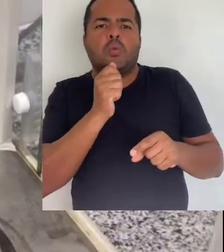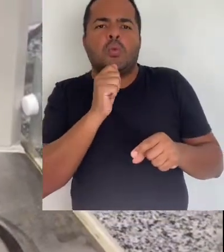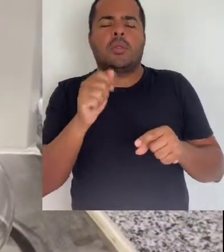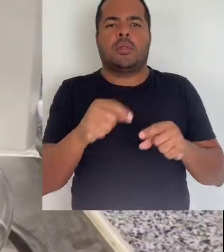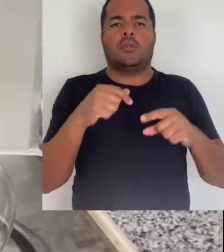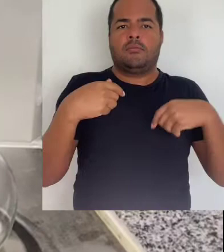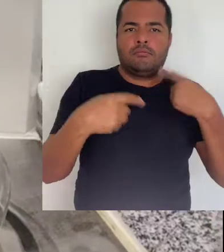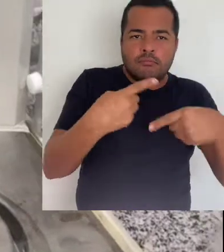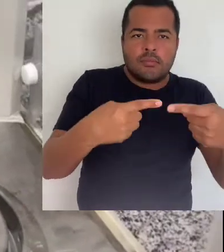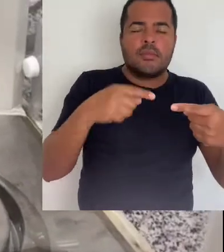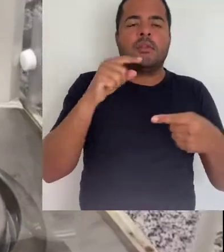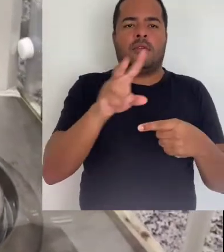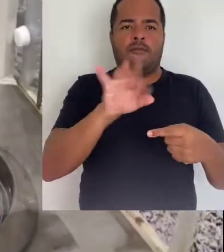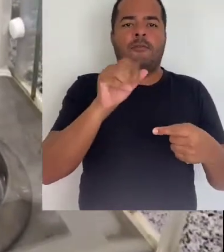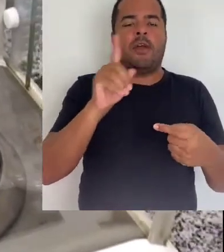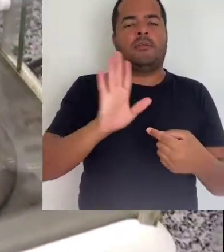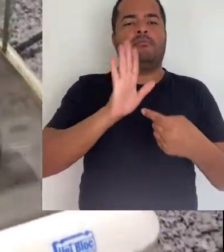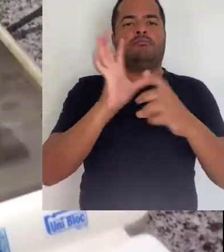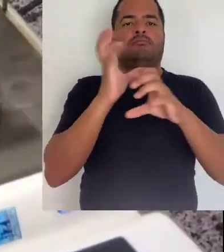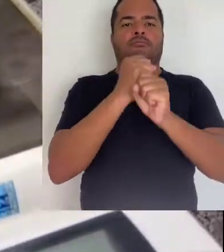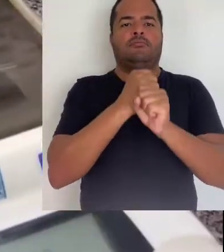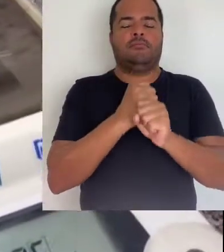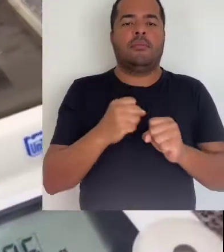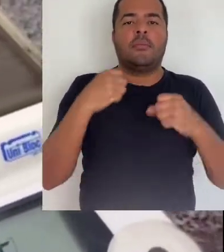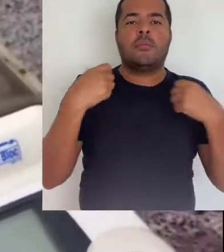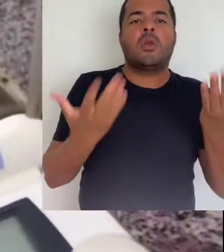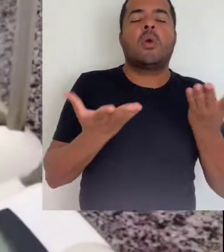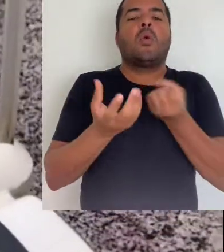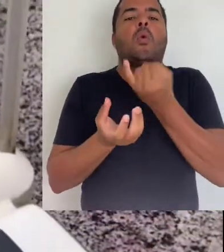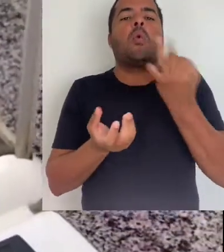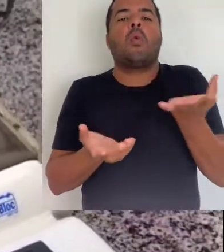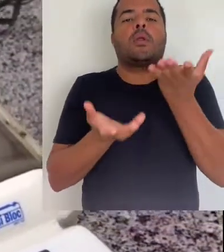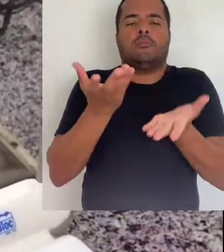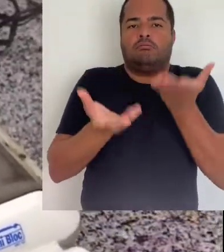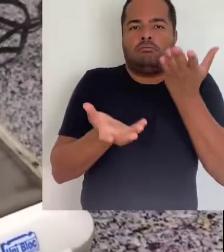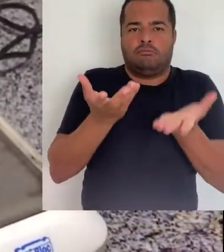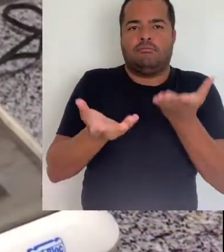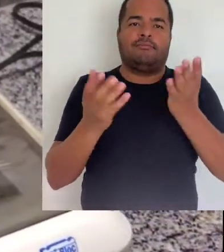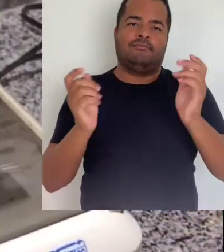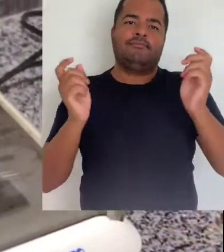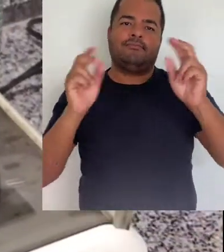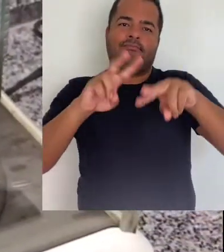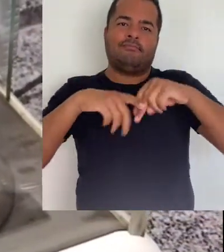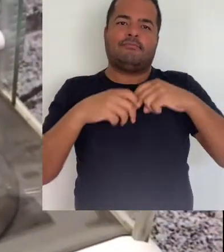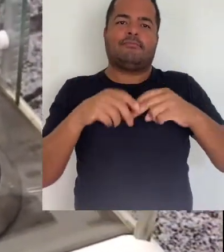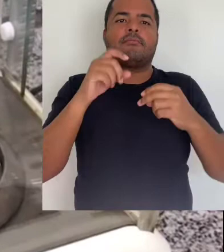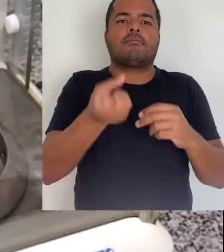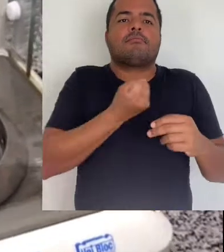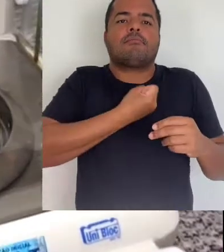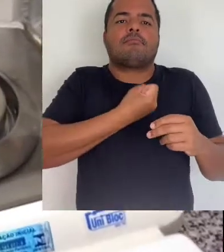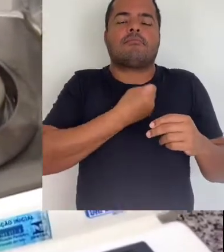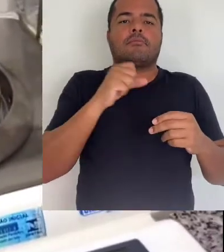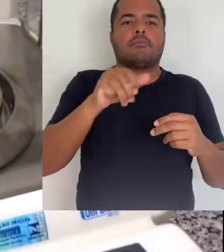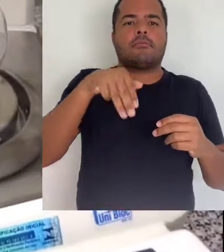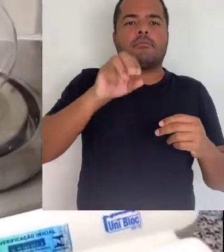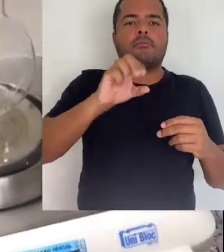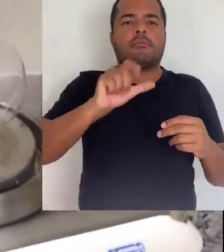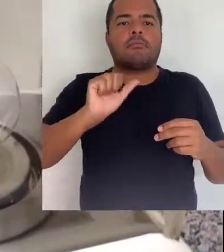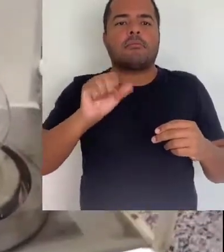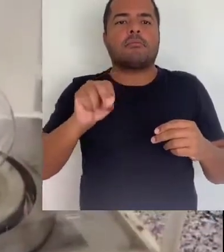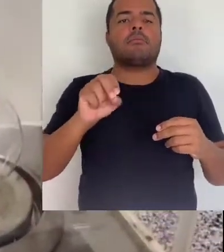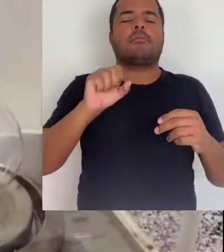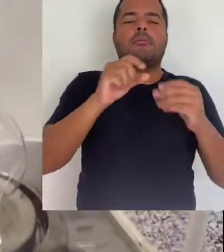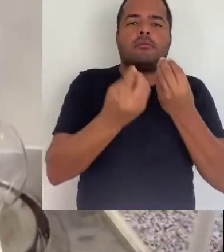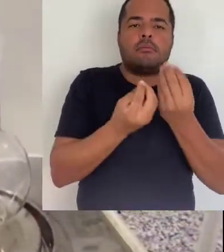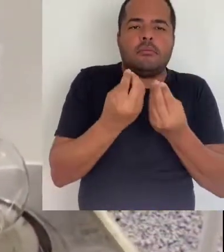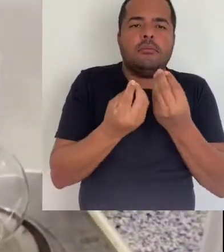com amostra. E vocês irão calcular o rendimento a partir dessa massa. Qual a massa obtida e, nesse caso, o número